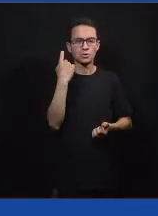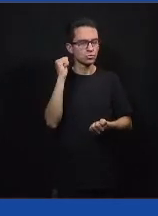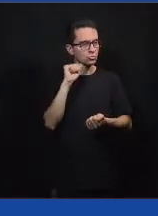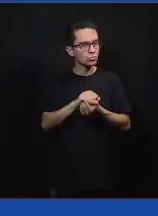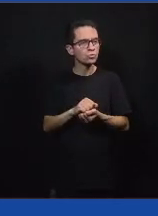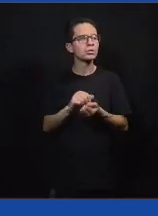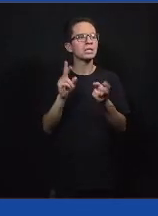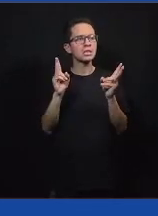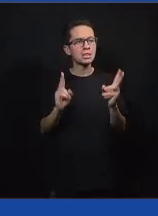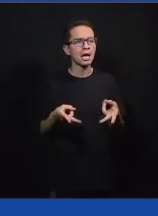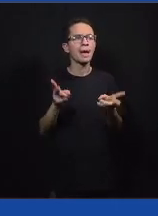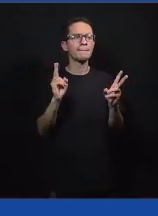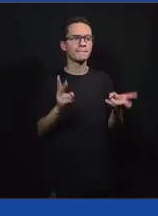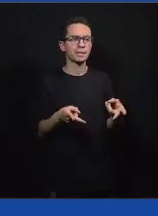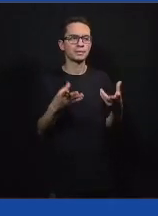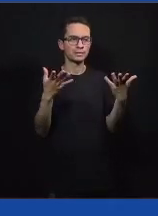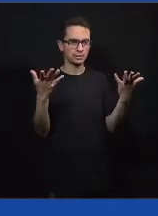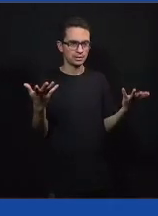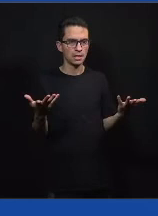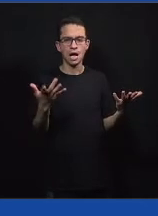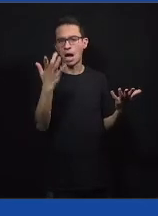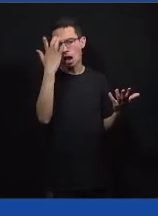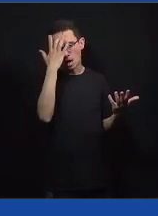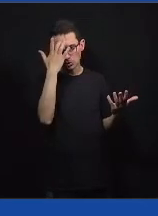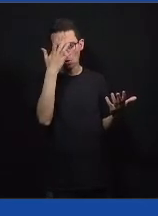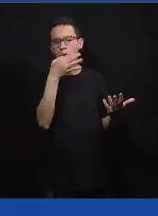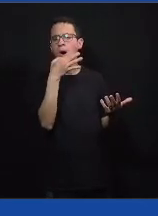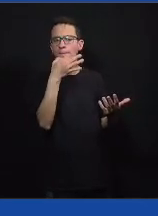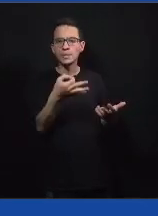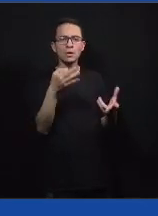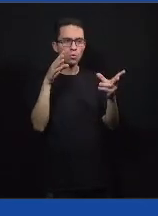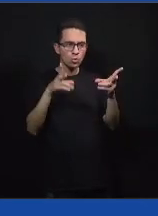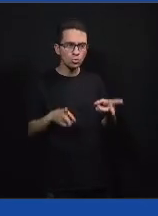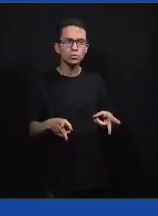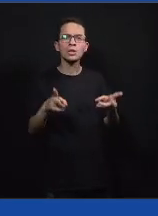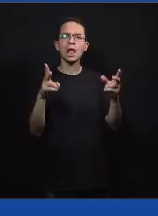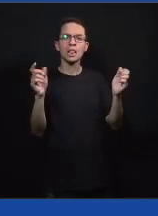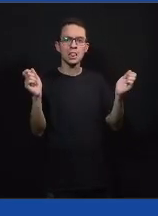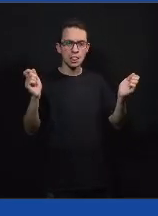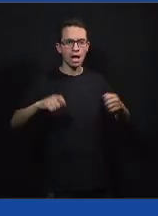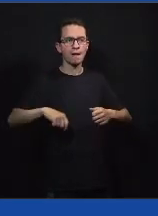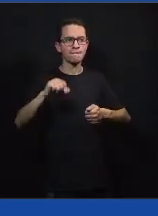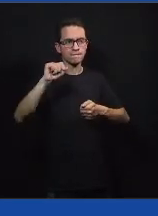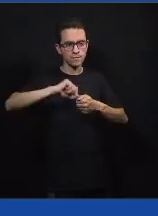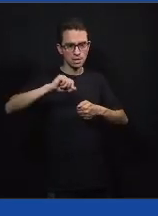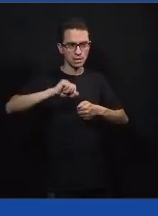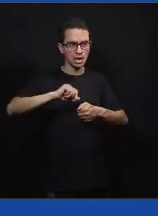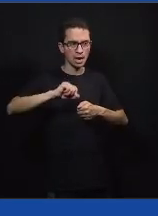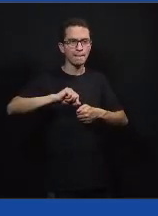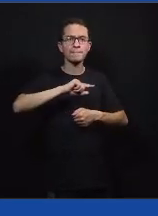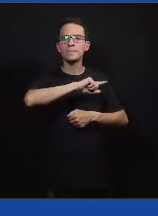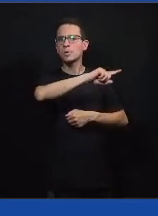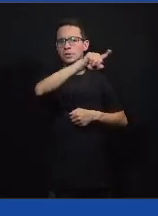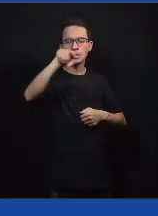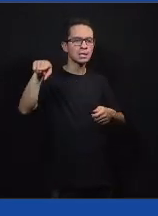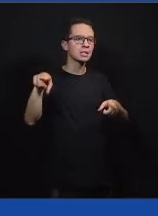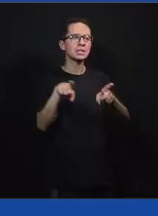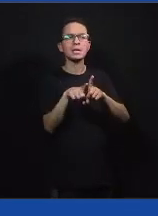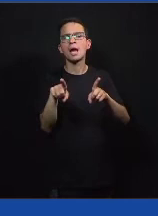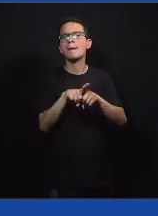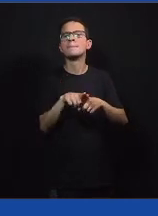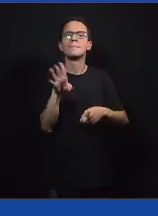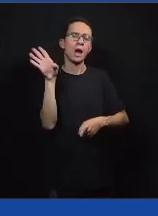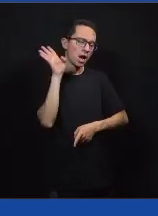a gente me acho que a Vontade de continuar né executando porém os mesmos é muito